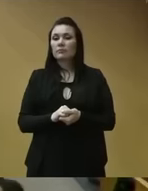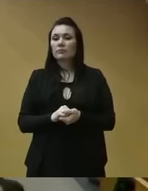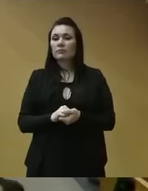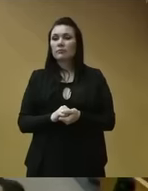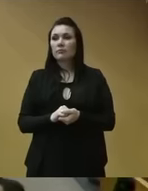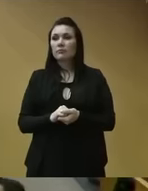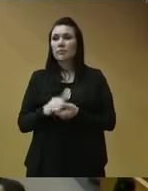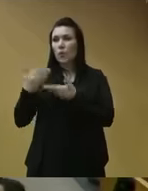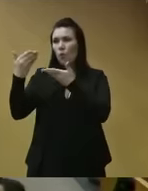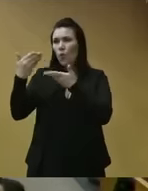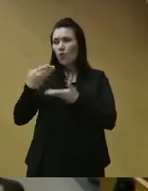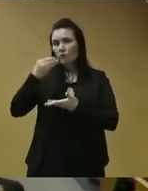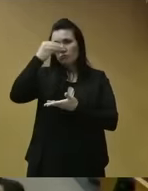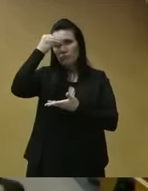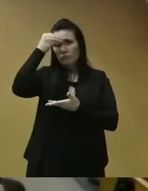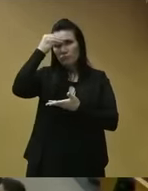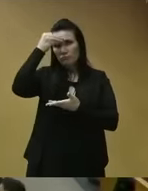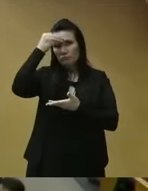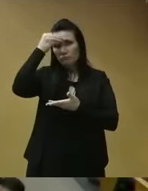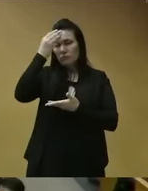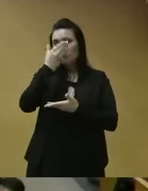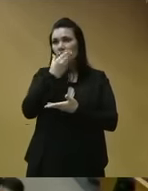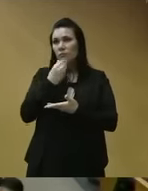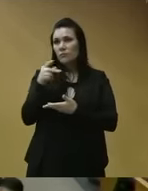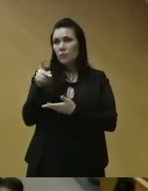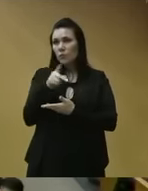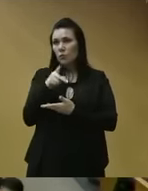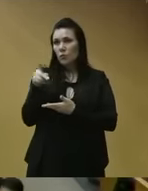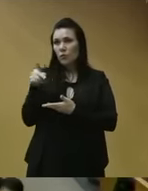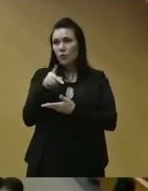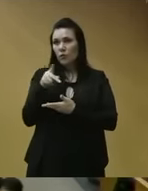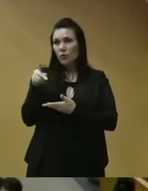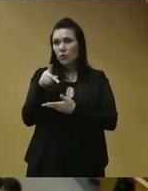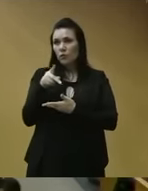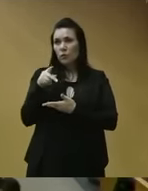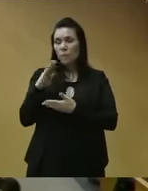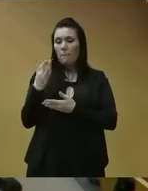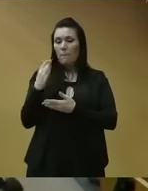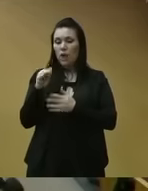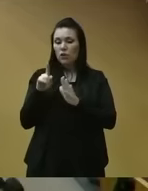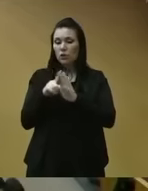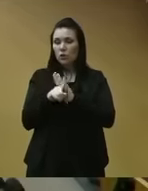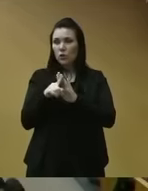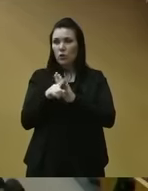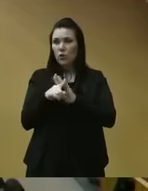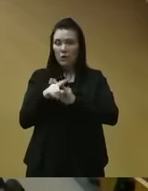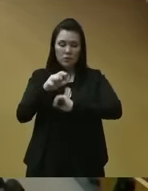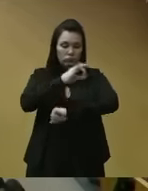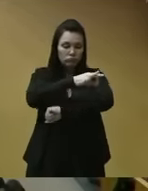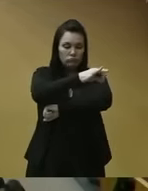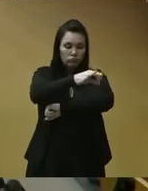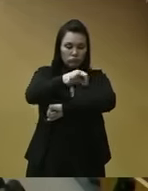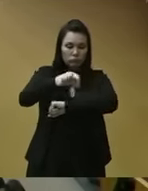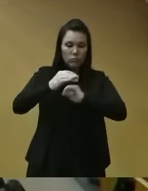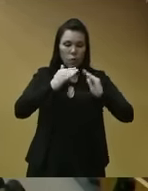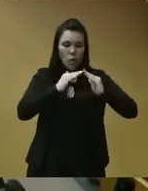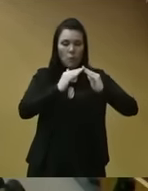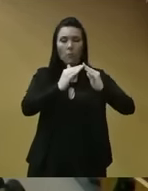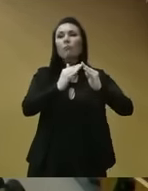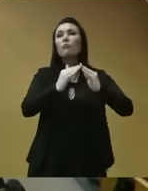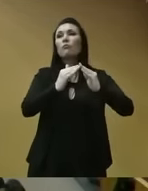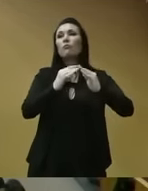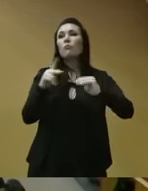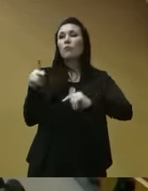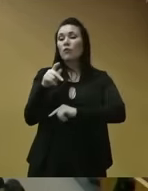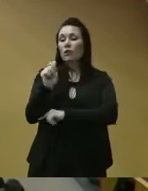Convido o paraninfo da turma de bacharelado em Arquitetura e Urbanismo, professor André de Oliveira Torres Carrasco,